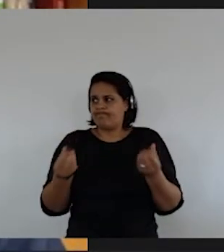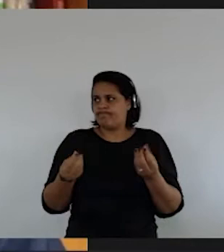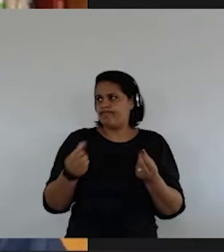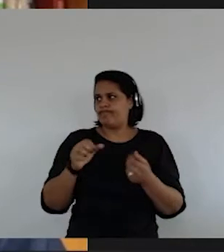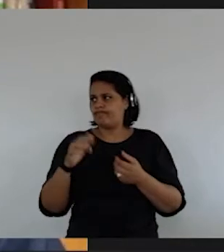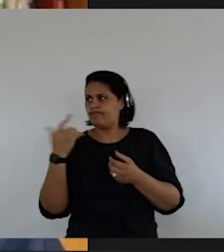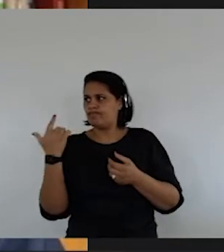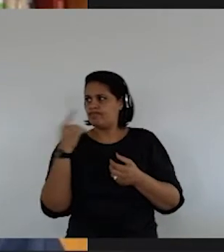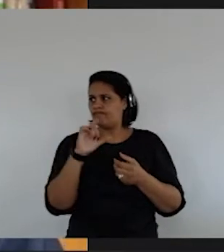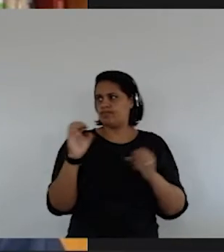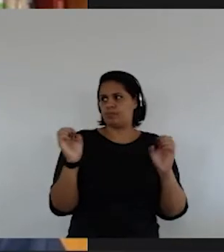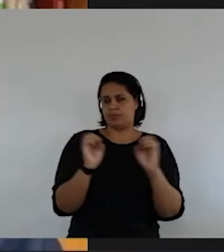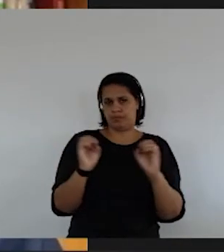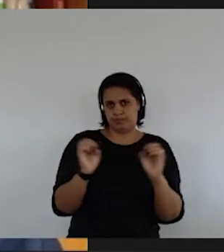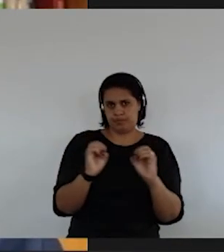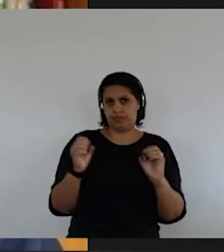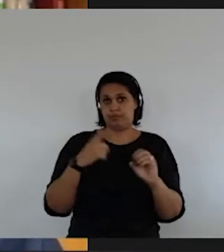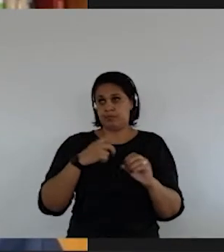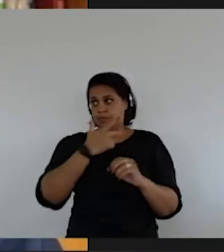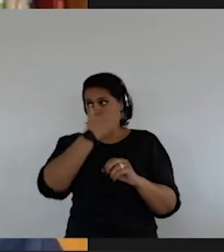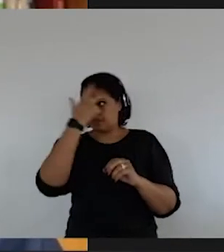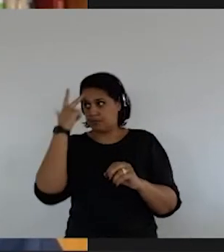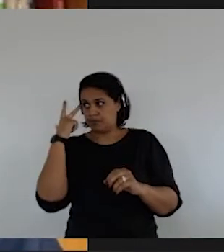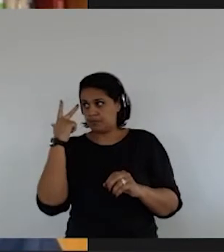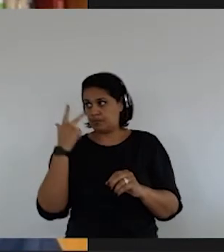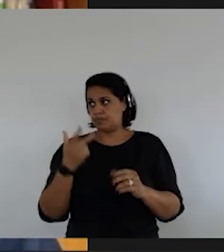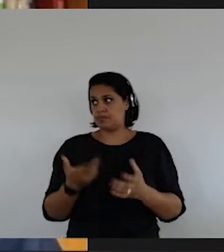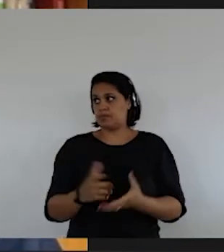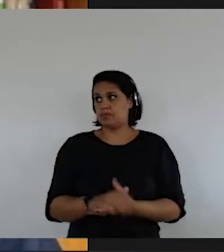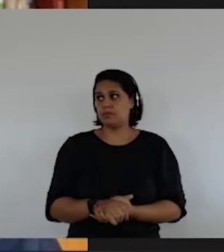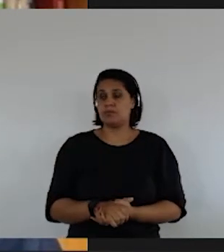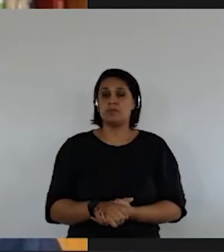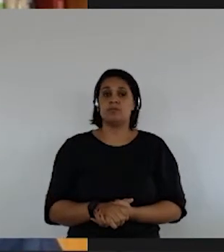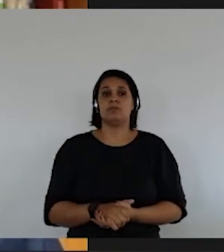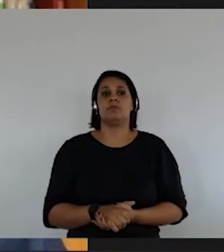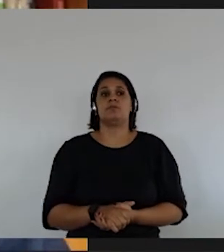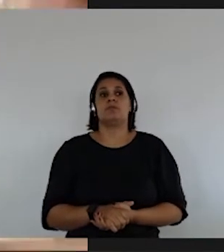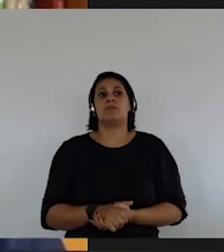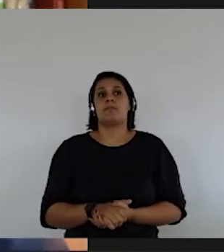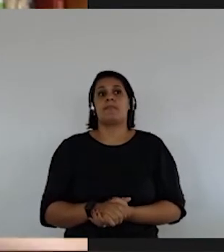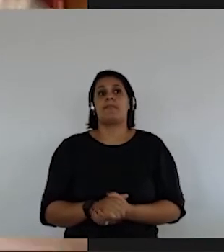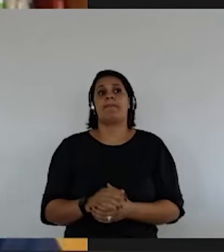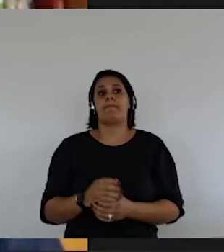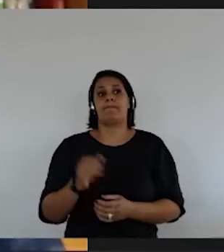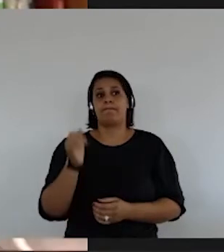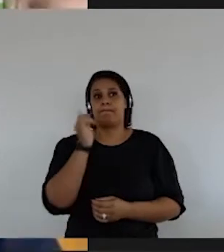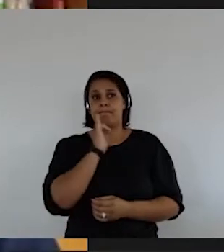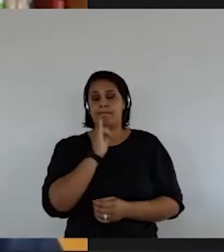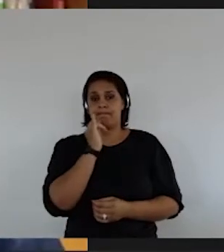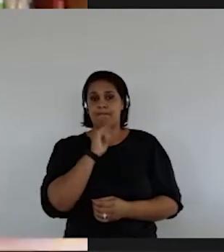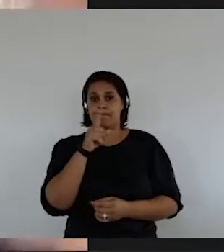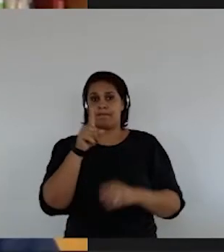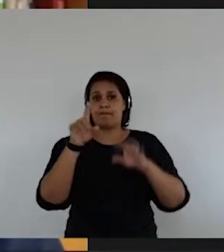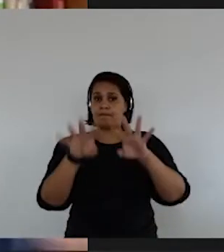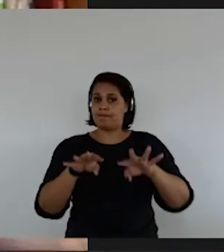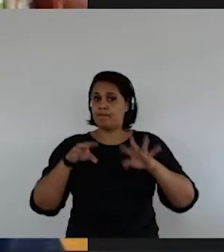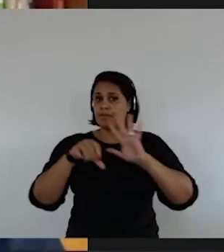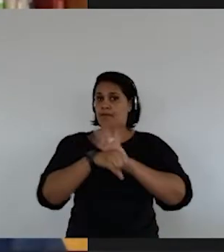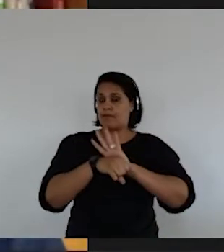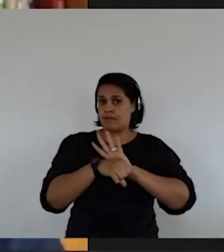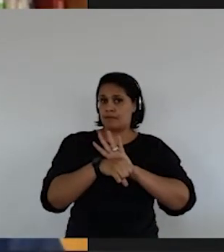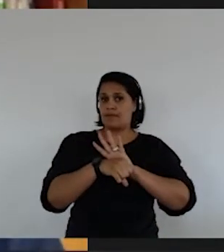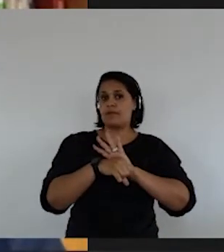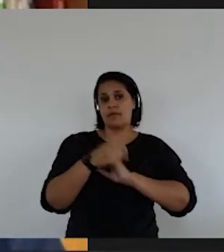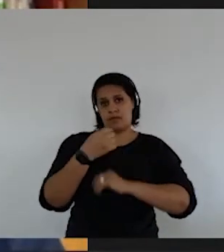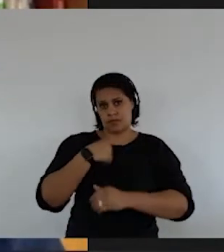de julgadores, até de colegas advogados e jurisdicionados, como, por exemplo, as audiências criminais, e eu